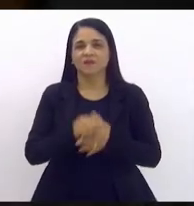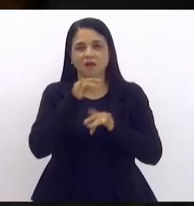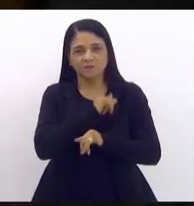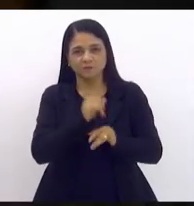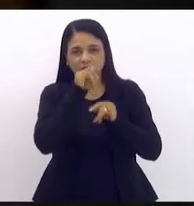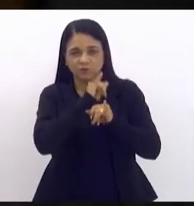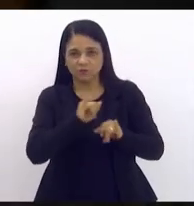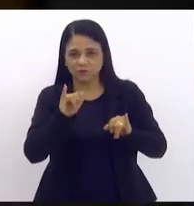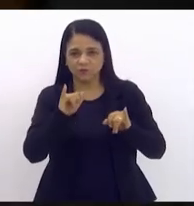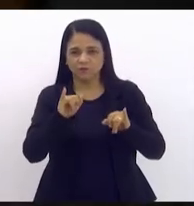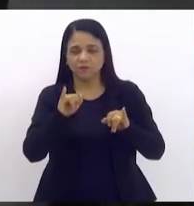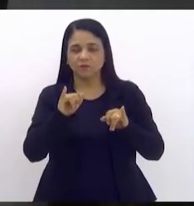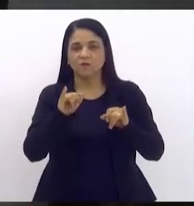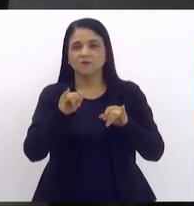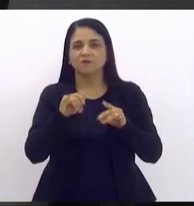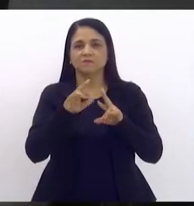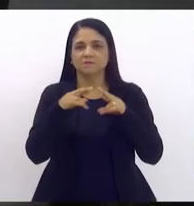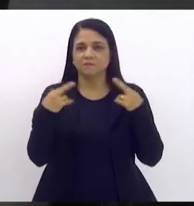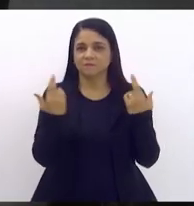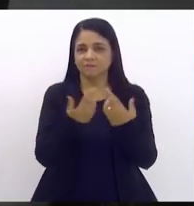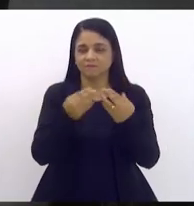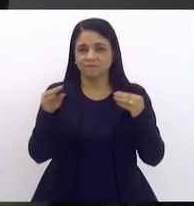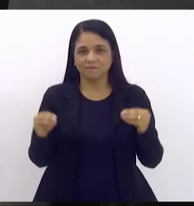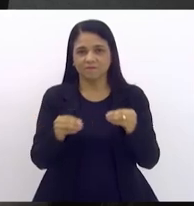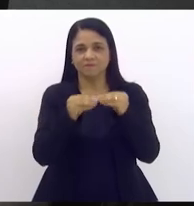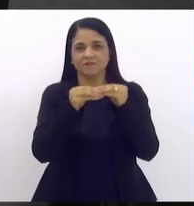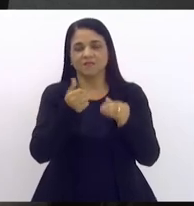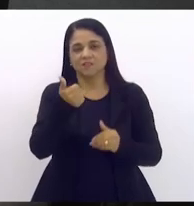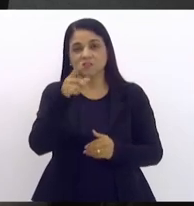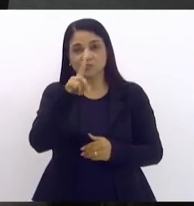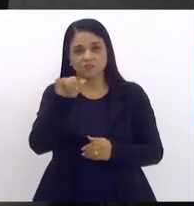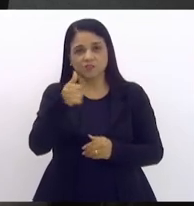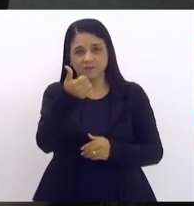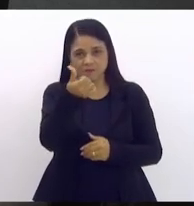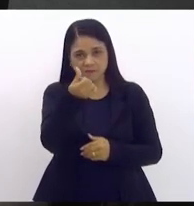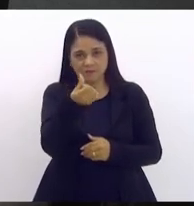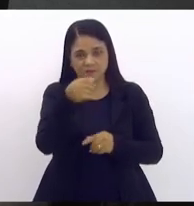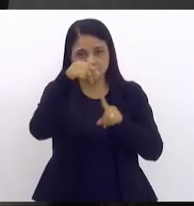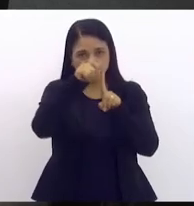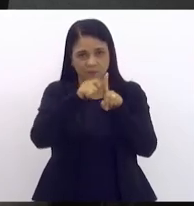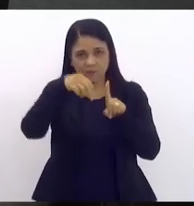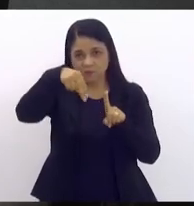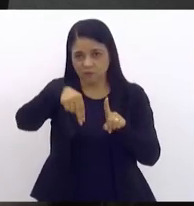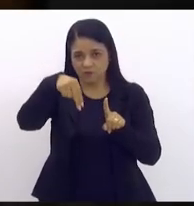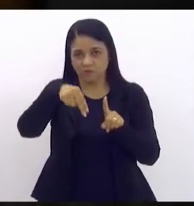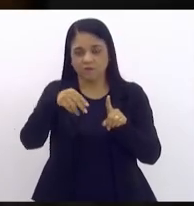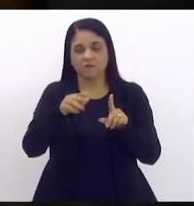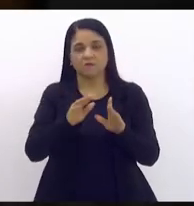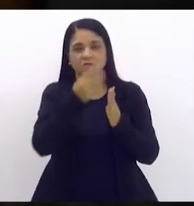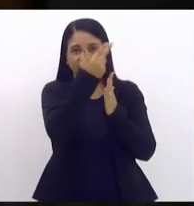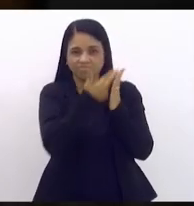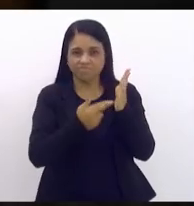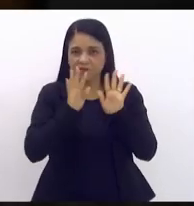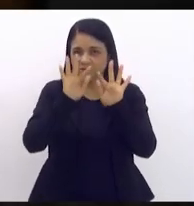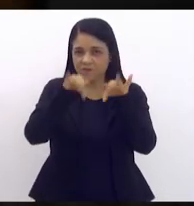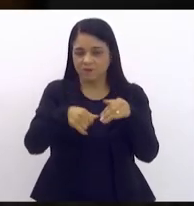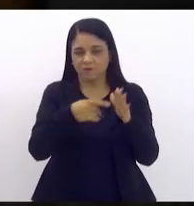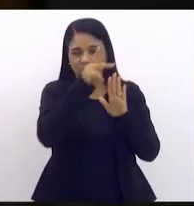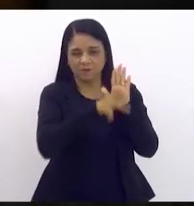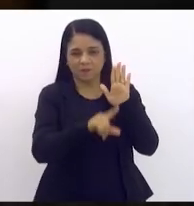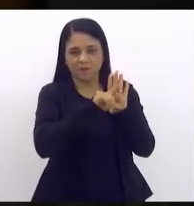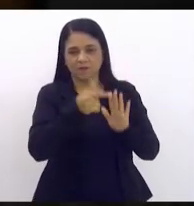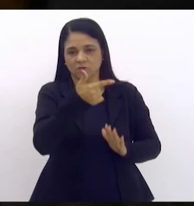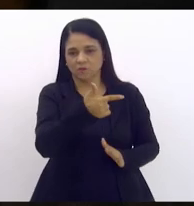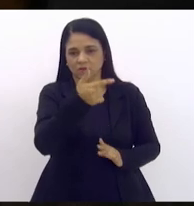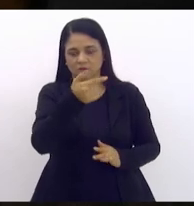Anuncio sessão ordinária do dia 16 de novembro de 23, redação final. Projeto de lei número 279 de